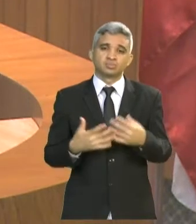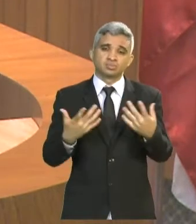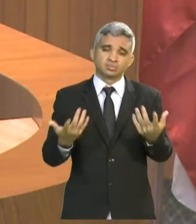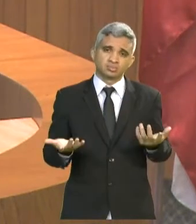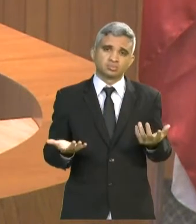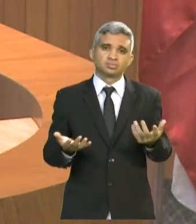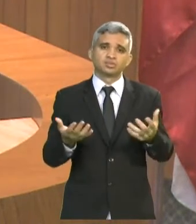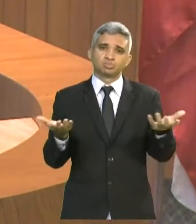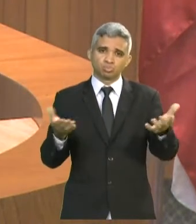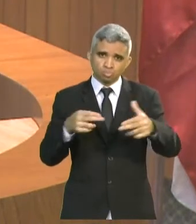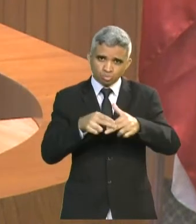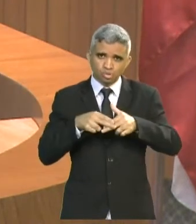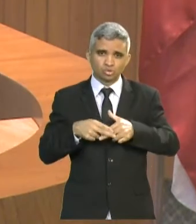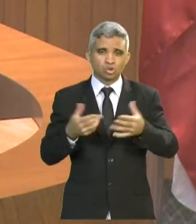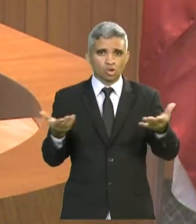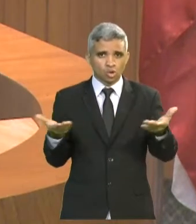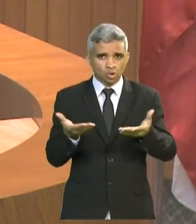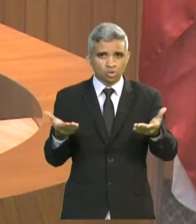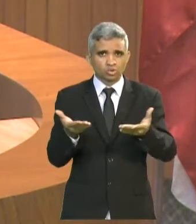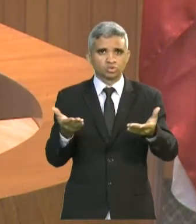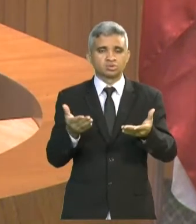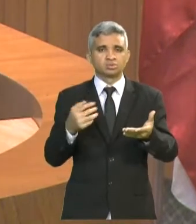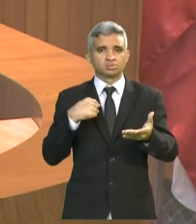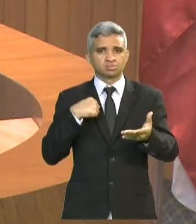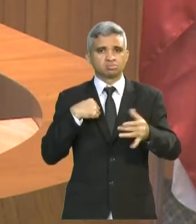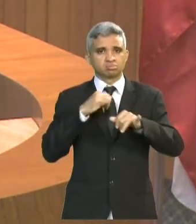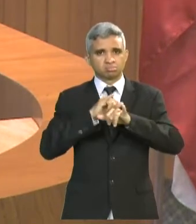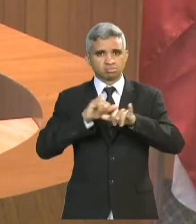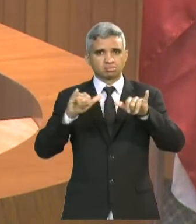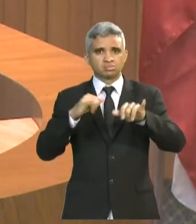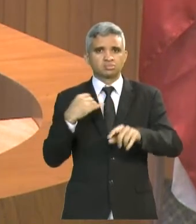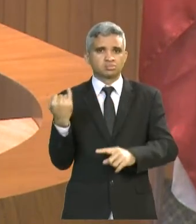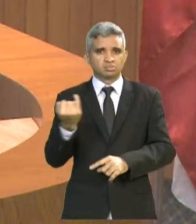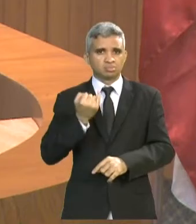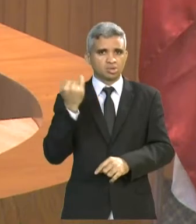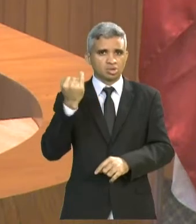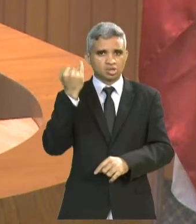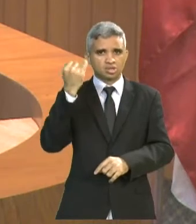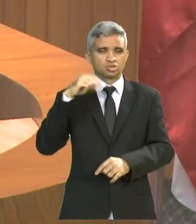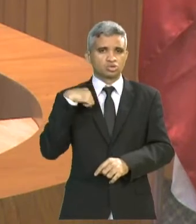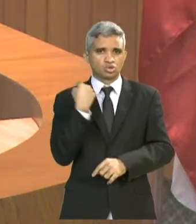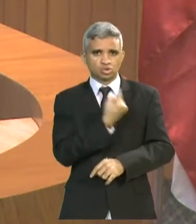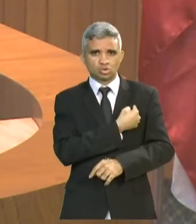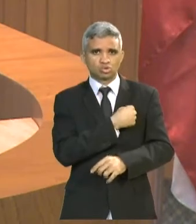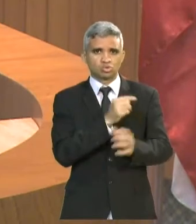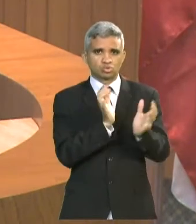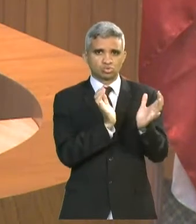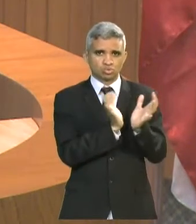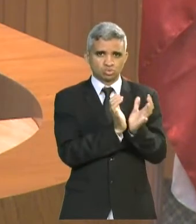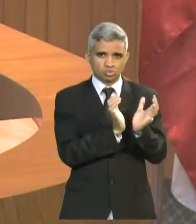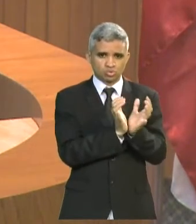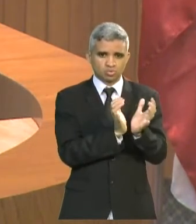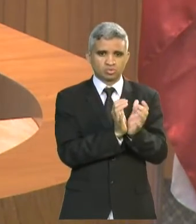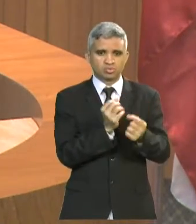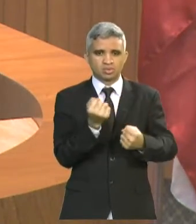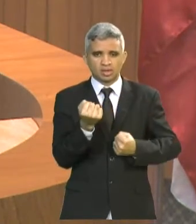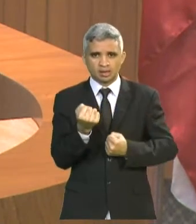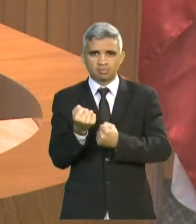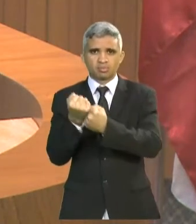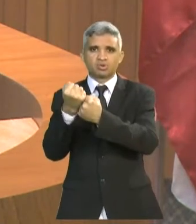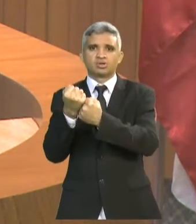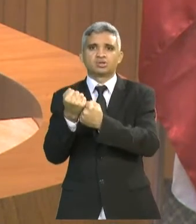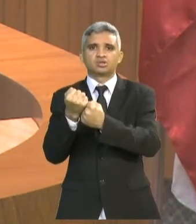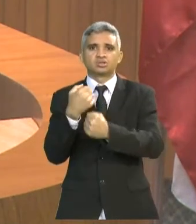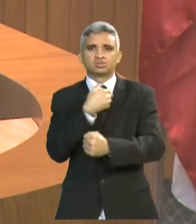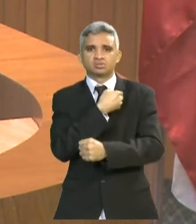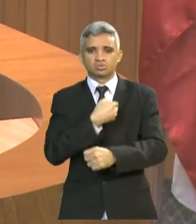importância da nossa base do governo, deputado Zé Inácio, deputado Arnaldo, deputado Ariston, para que a gente sempre,